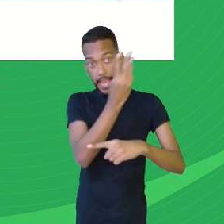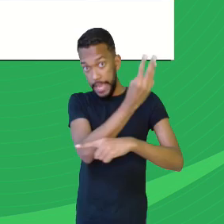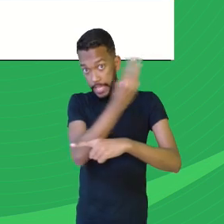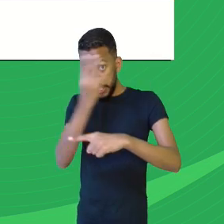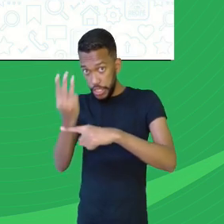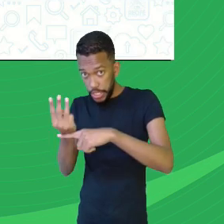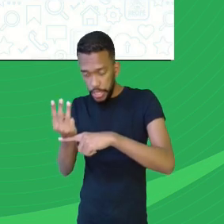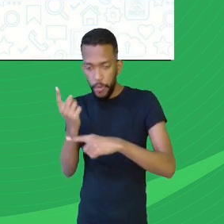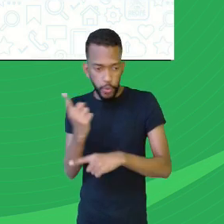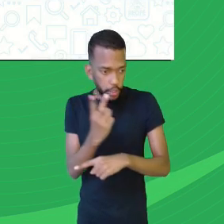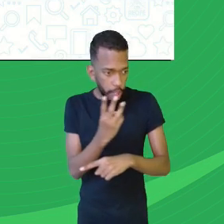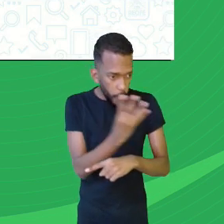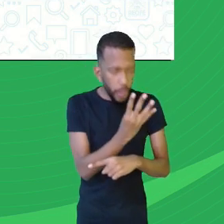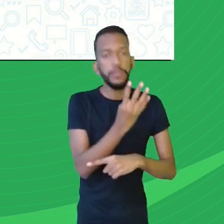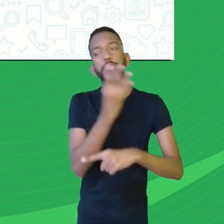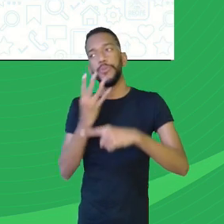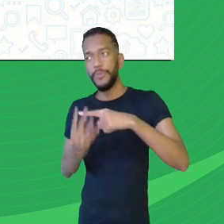4.